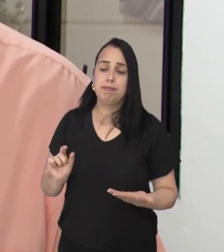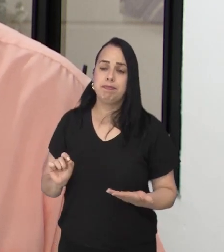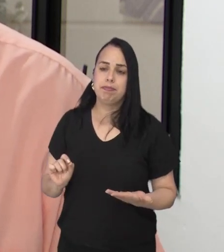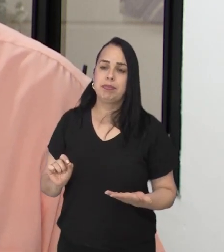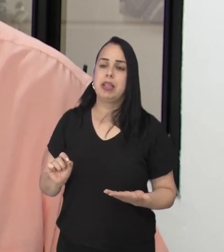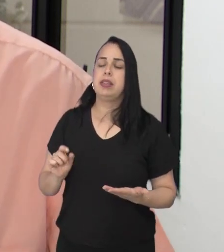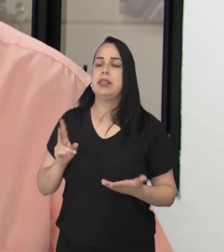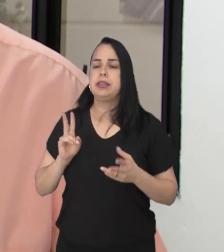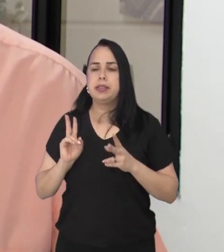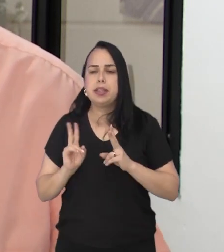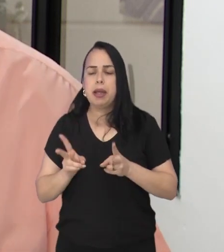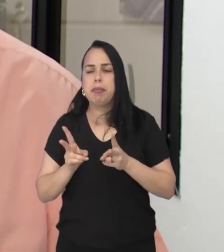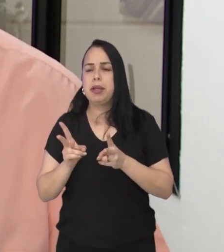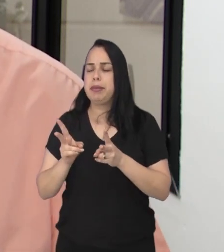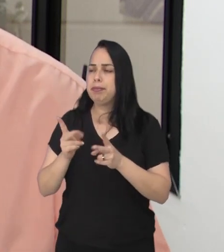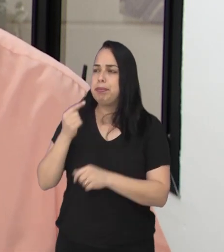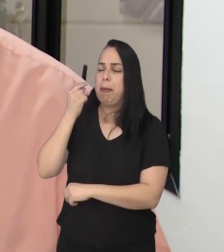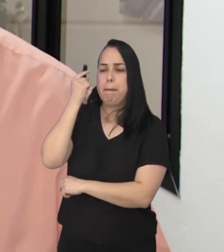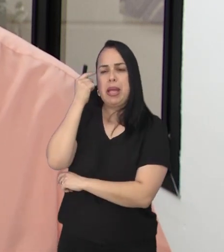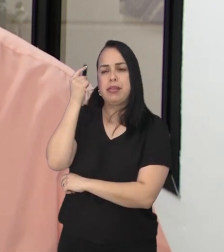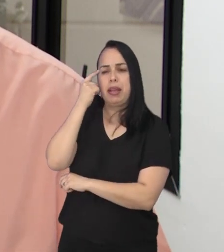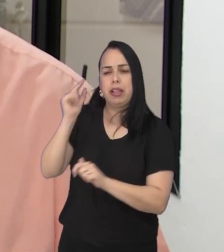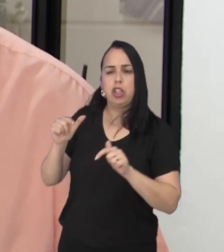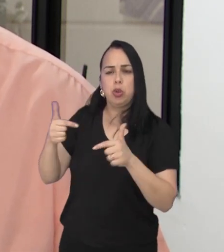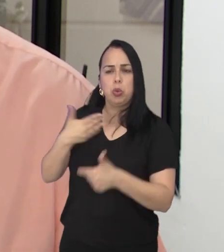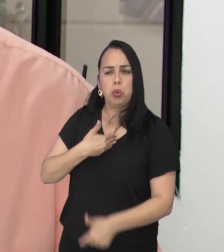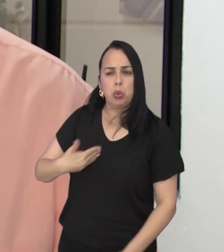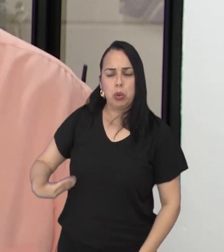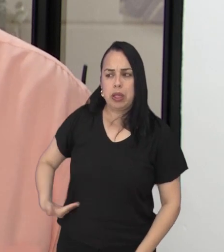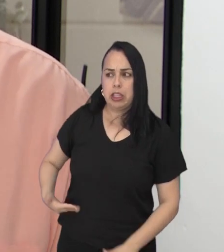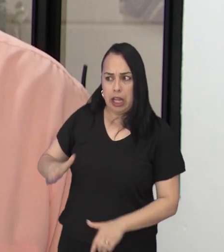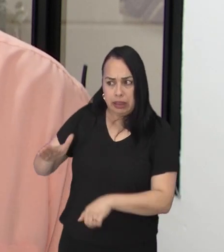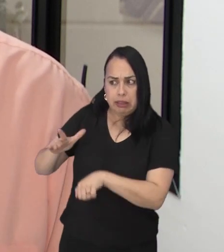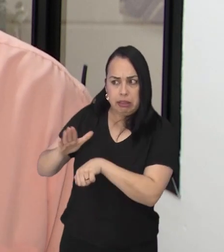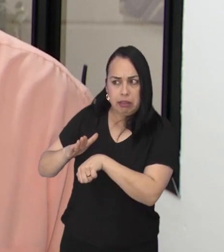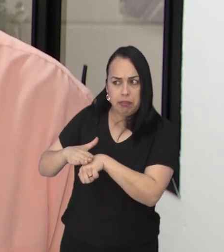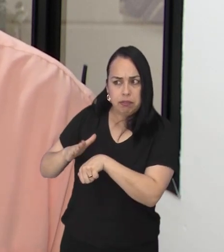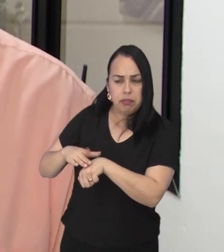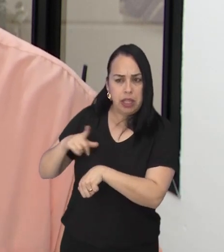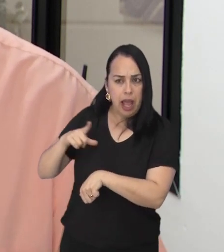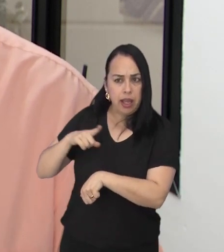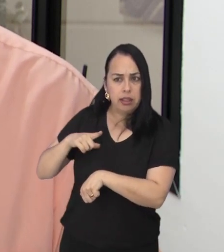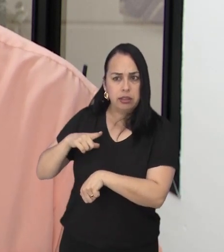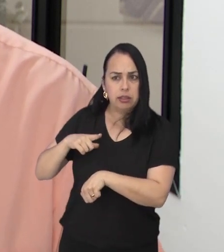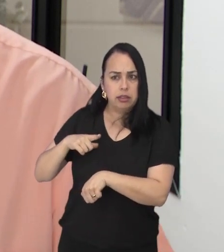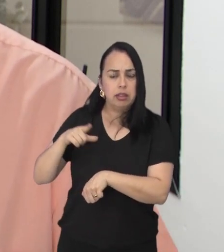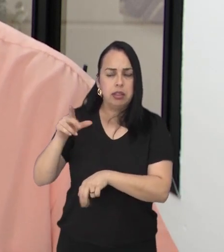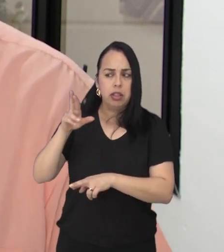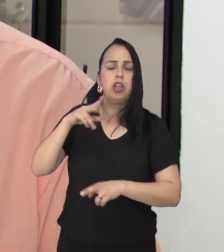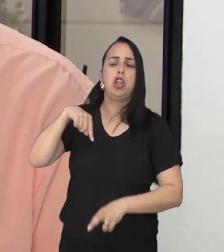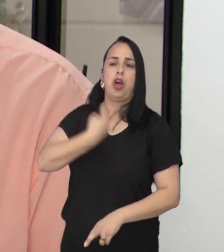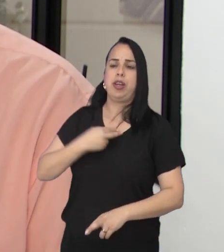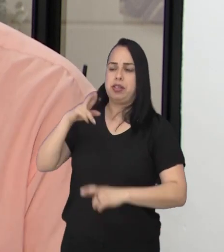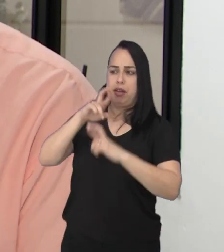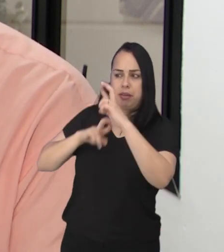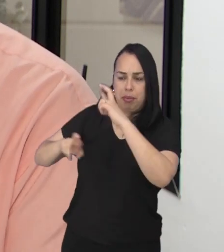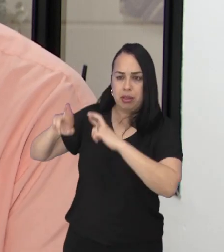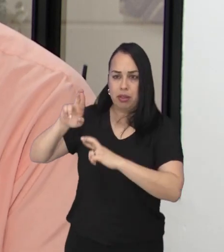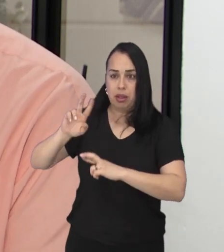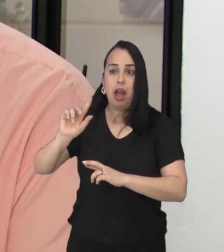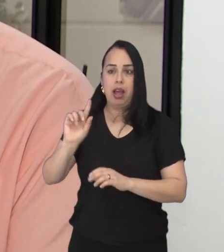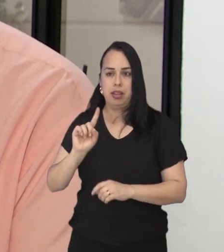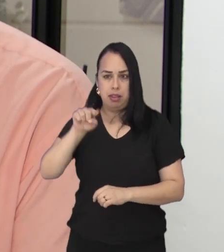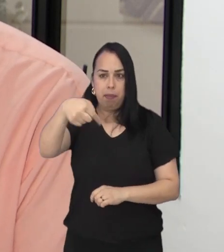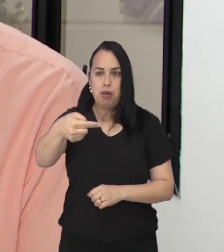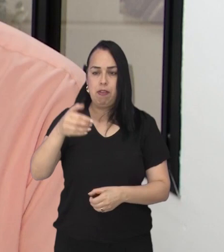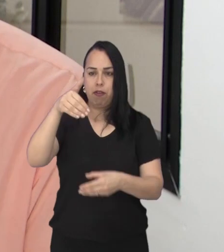do que nunca, monitorar as políticas públicas que já vêm sendo implementadas pelo município. Daqui a pouquinho nós vamos estar